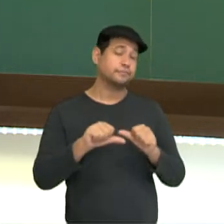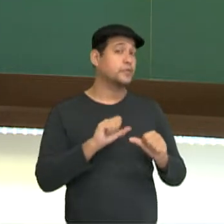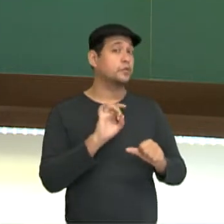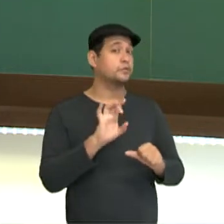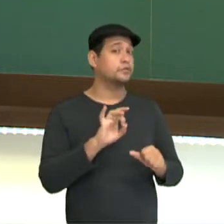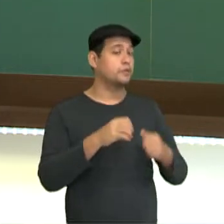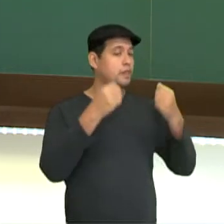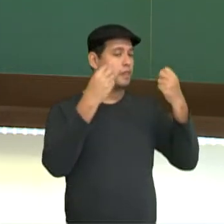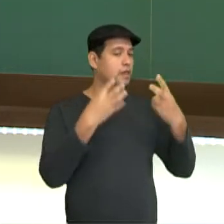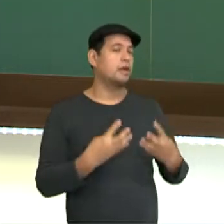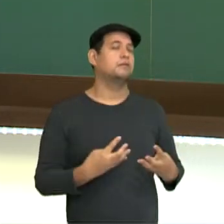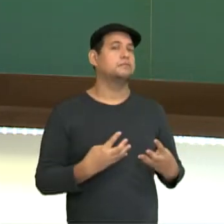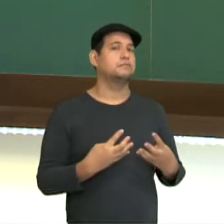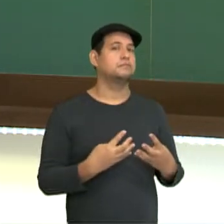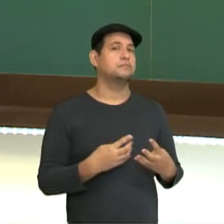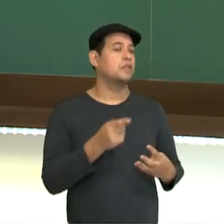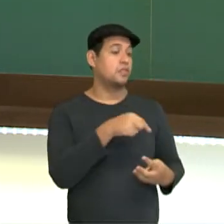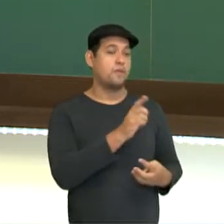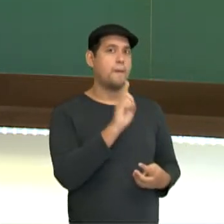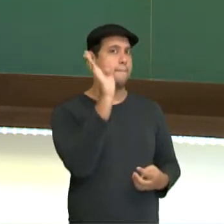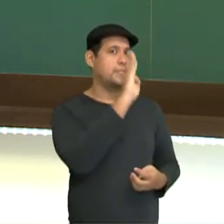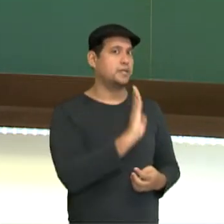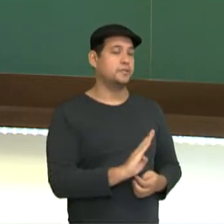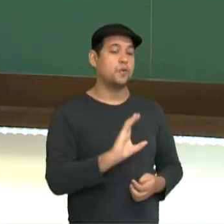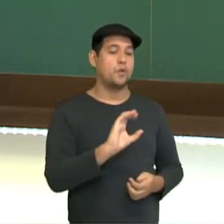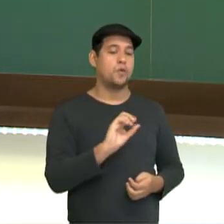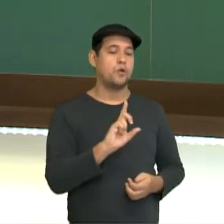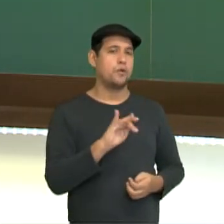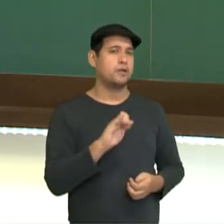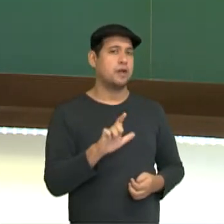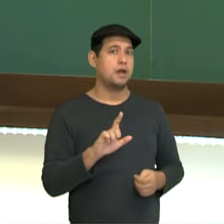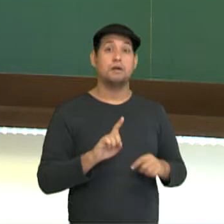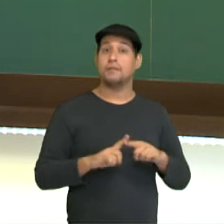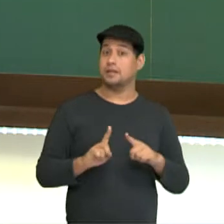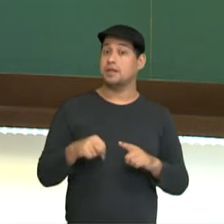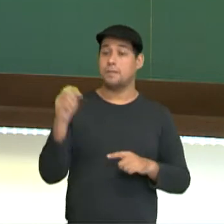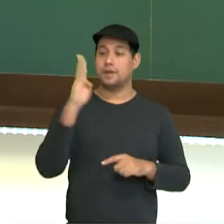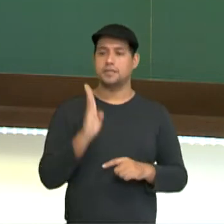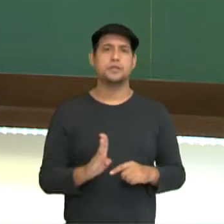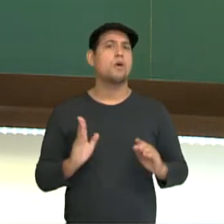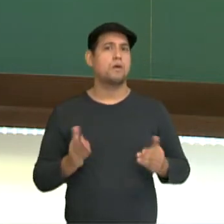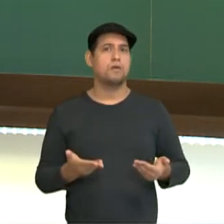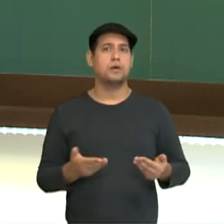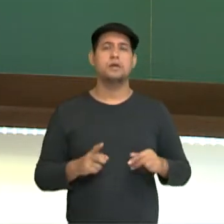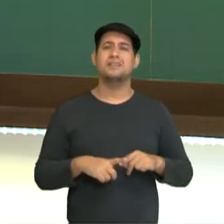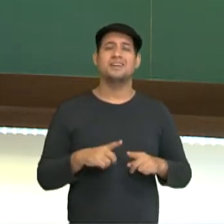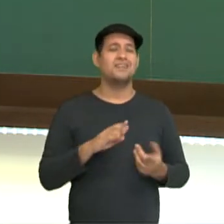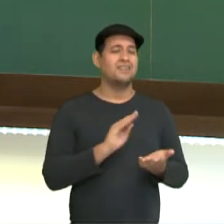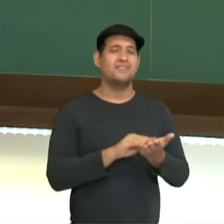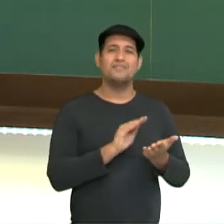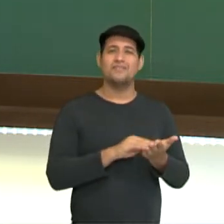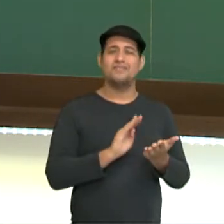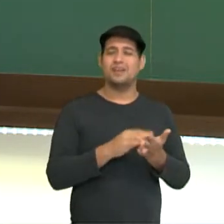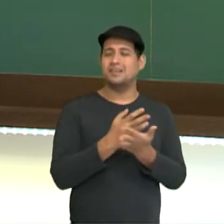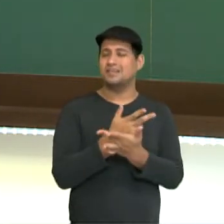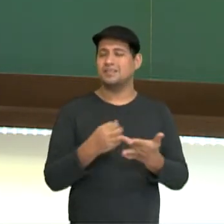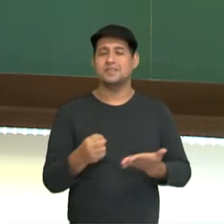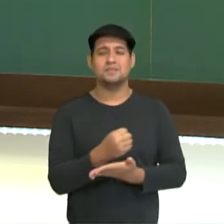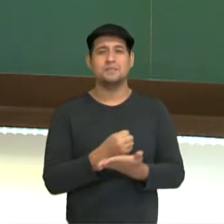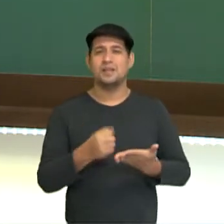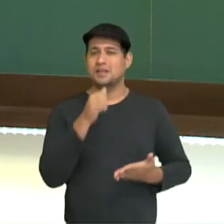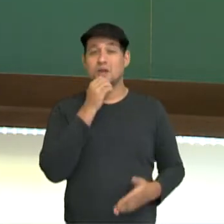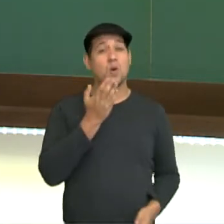argumentação. Ou seja, não é mais Brasil colonial, é Brasil atual, mas a carência de acesso à infraestrutura básica,